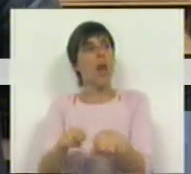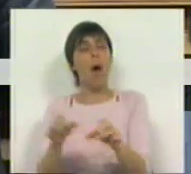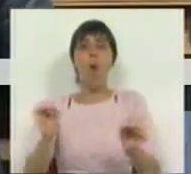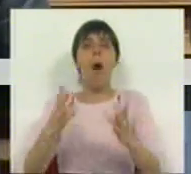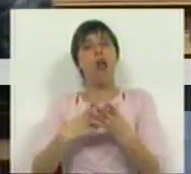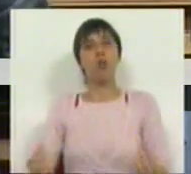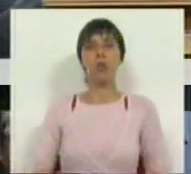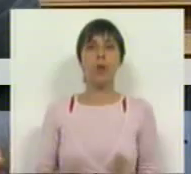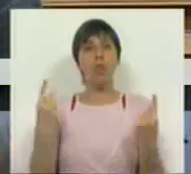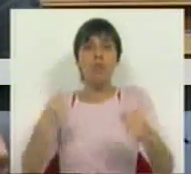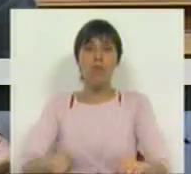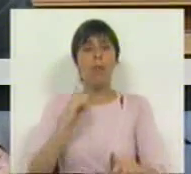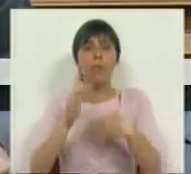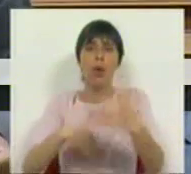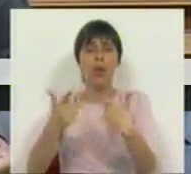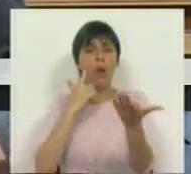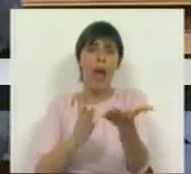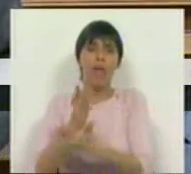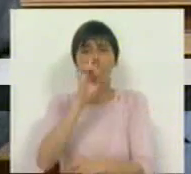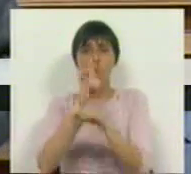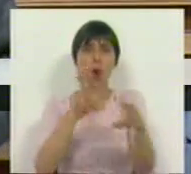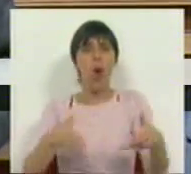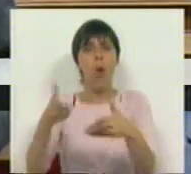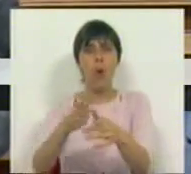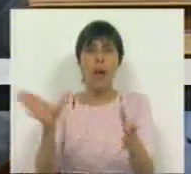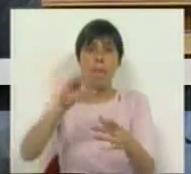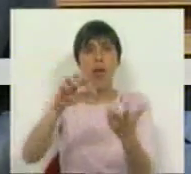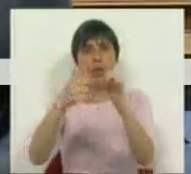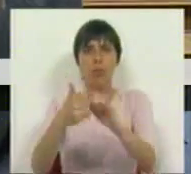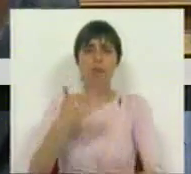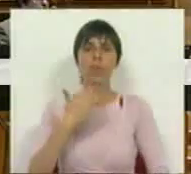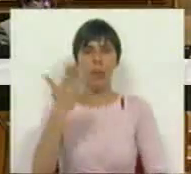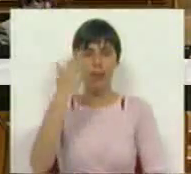que não tem solução, a não ser continuar em frente pelo mesmo caminho que traz mais problemas. Obrigado.